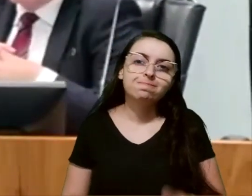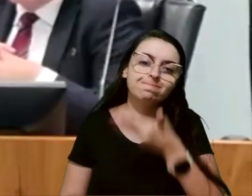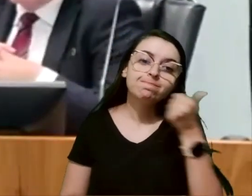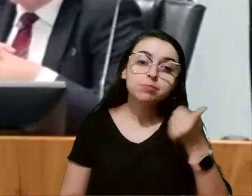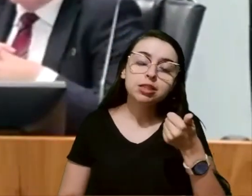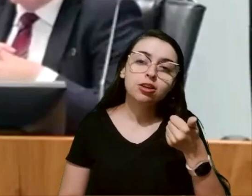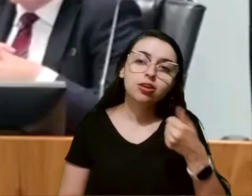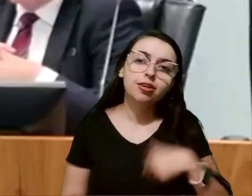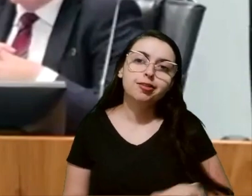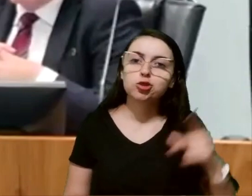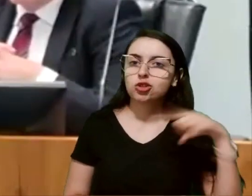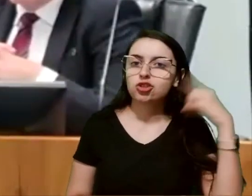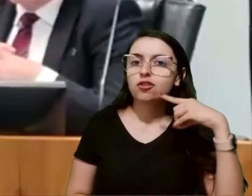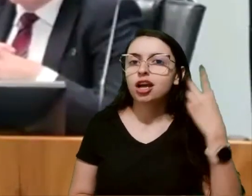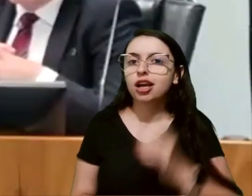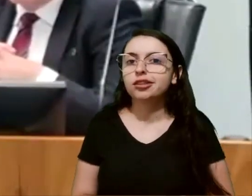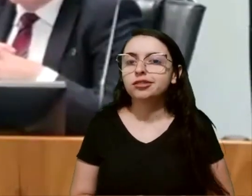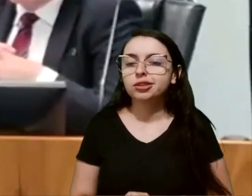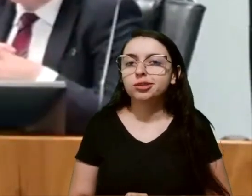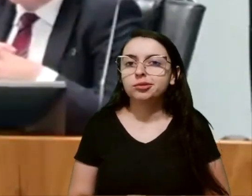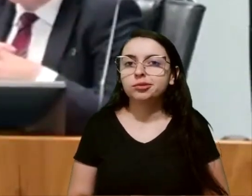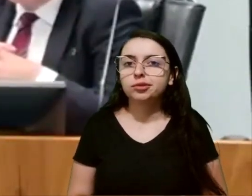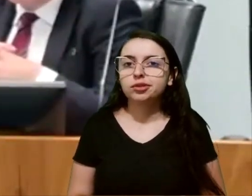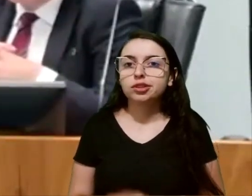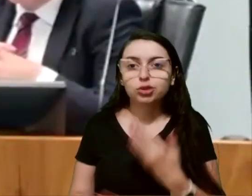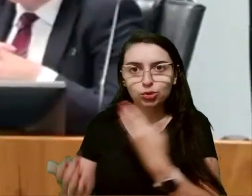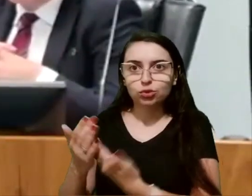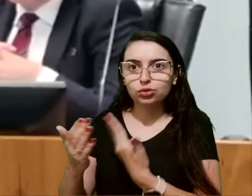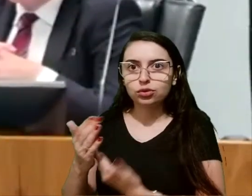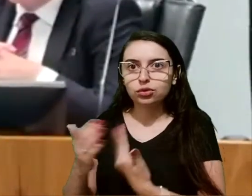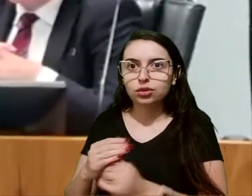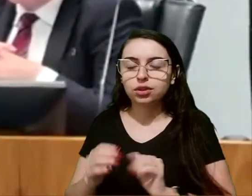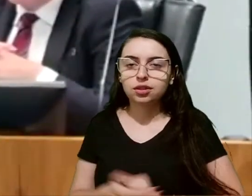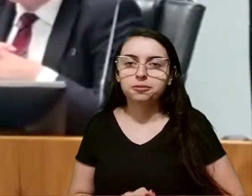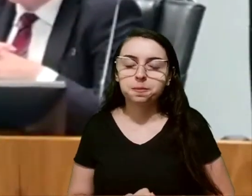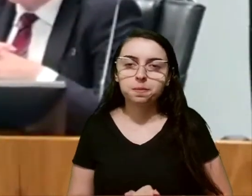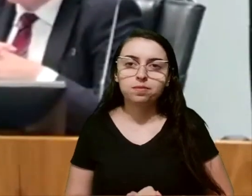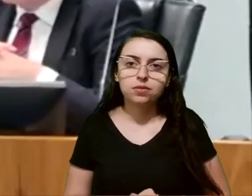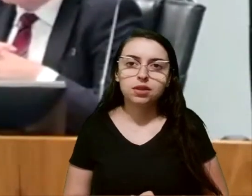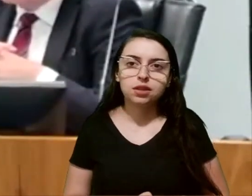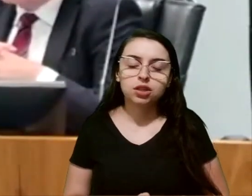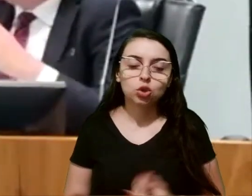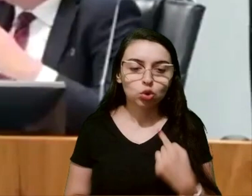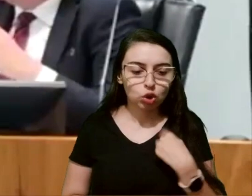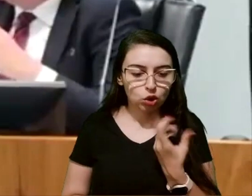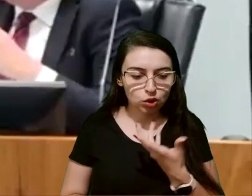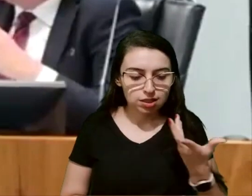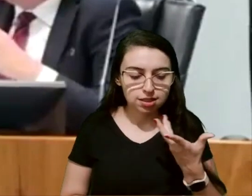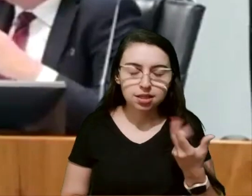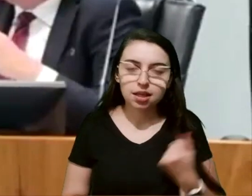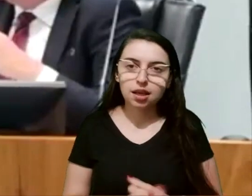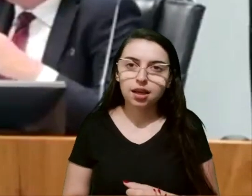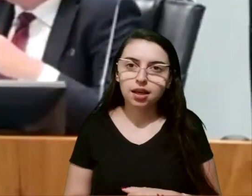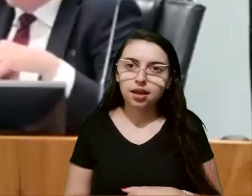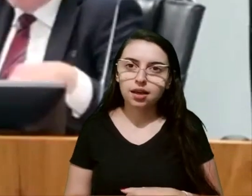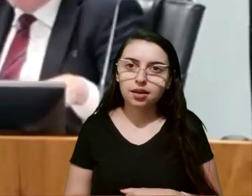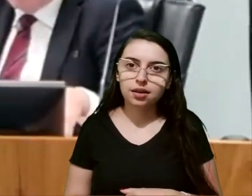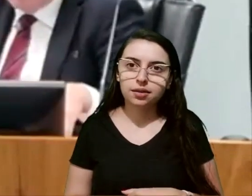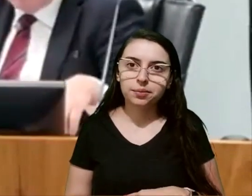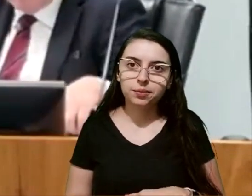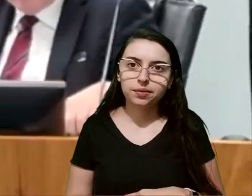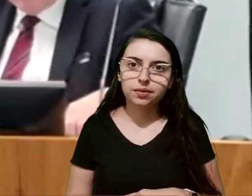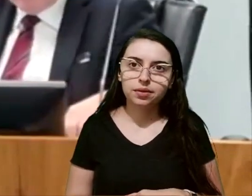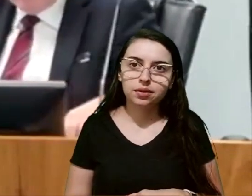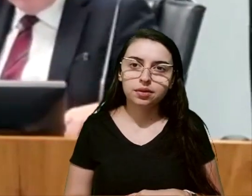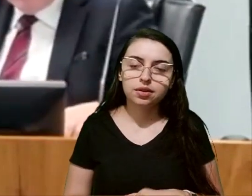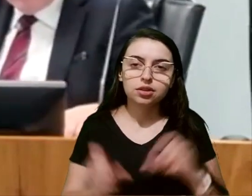Na verdade, todo mundo fica mais eficiente. Os advogados, a gente se auto-especializa por conta disso. Eh, se a gente quer uma proxy